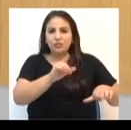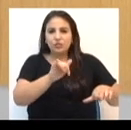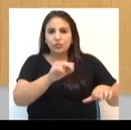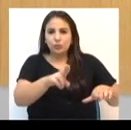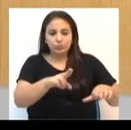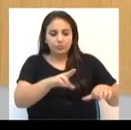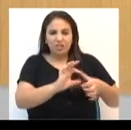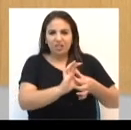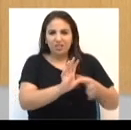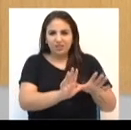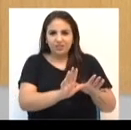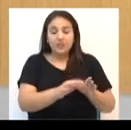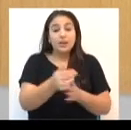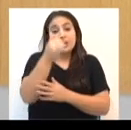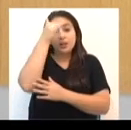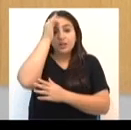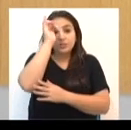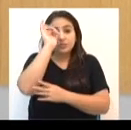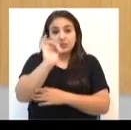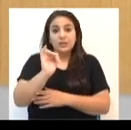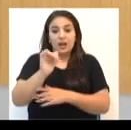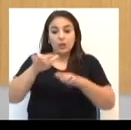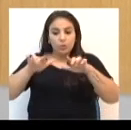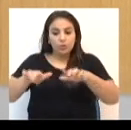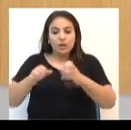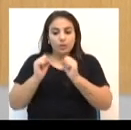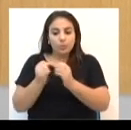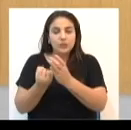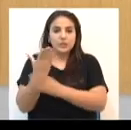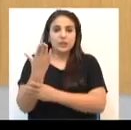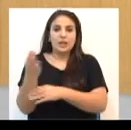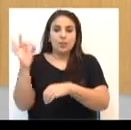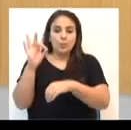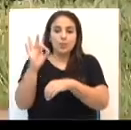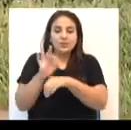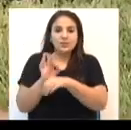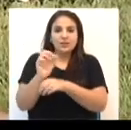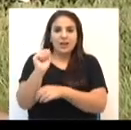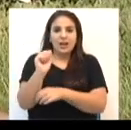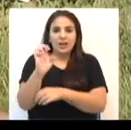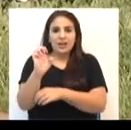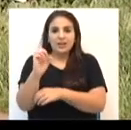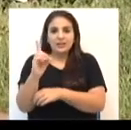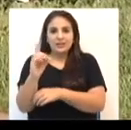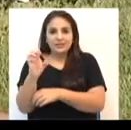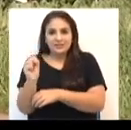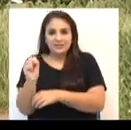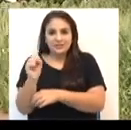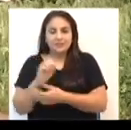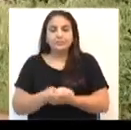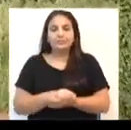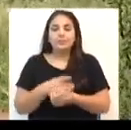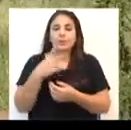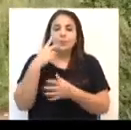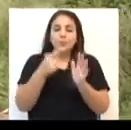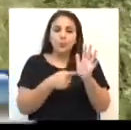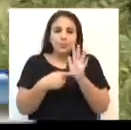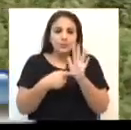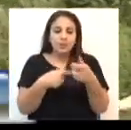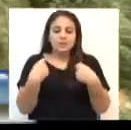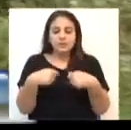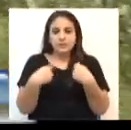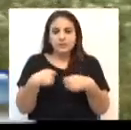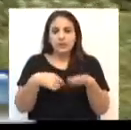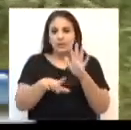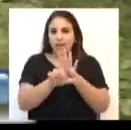é evitar o surgimento de criadouros para o mosquito Aedes aegypti. Para demonstrar a necessidade da